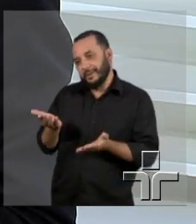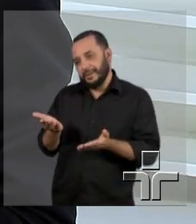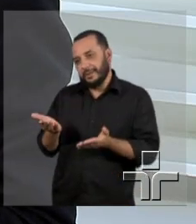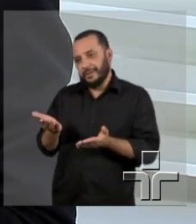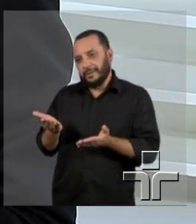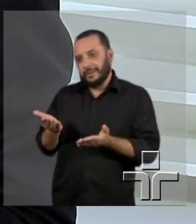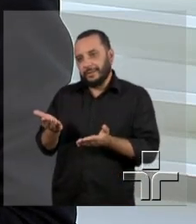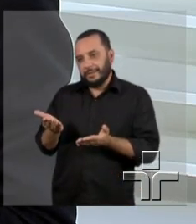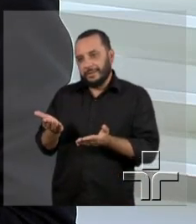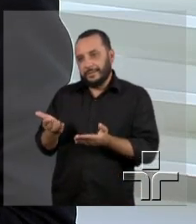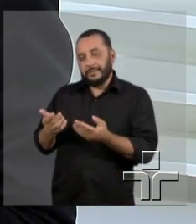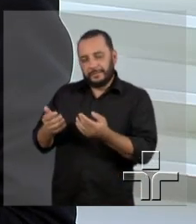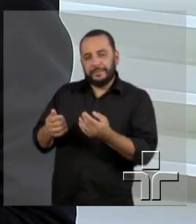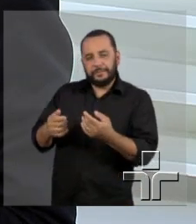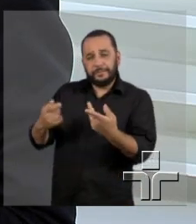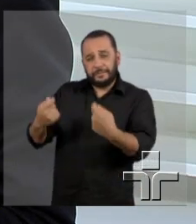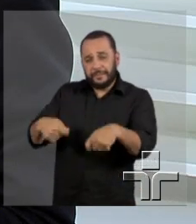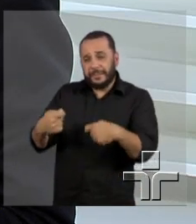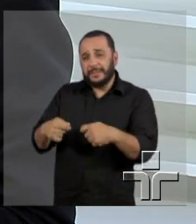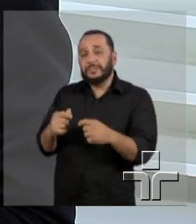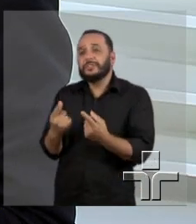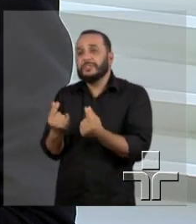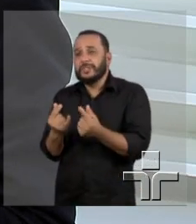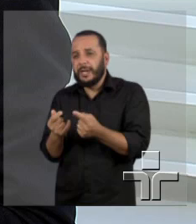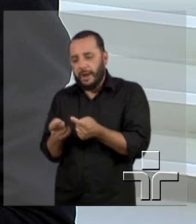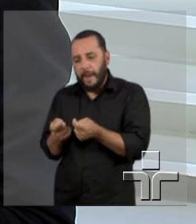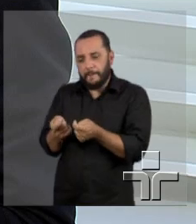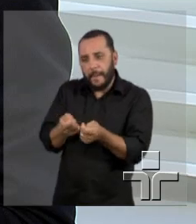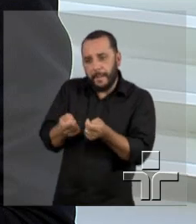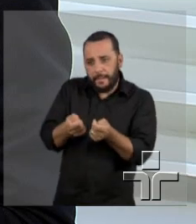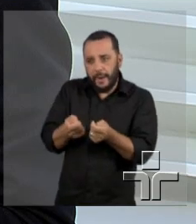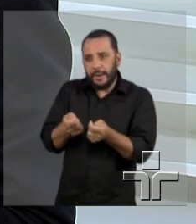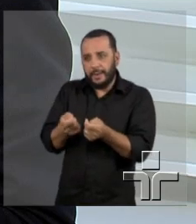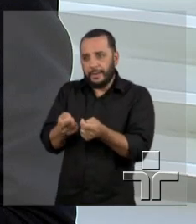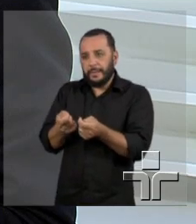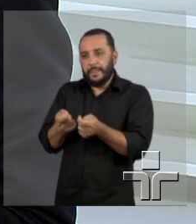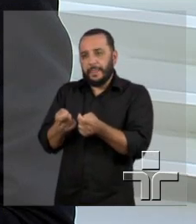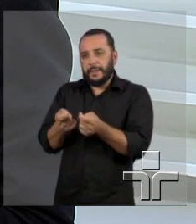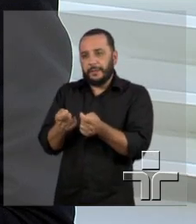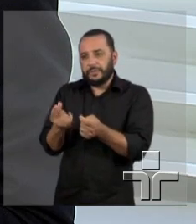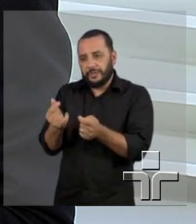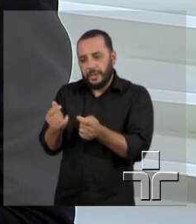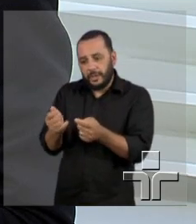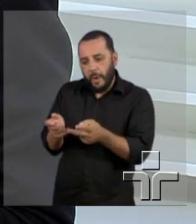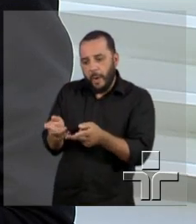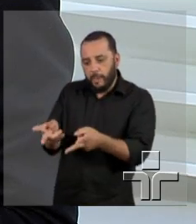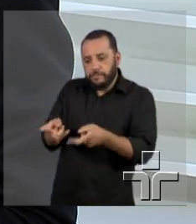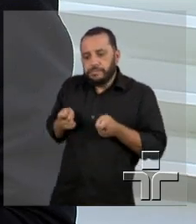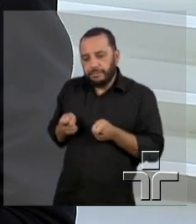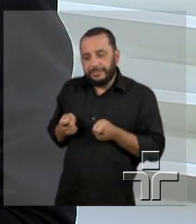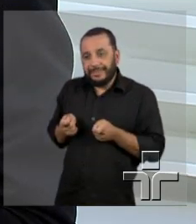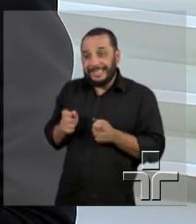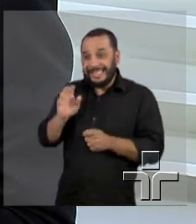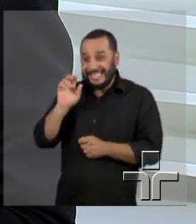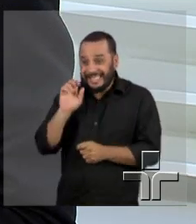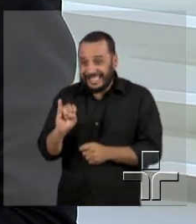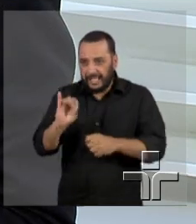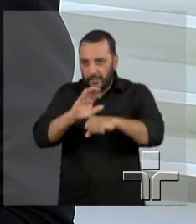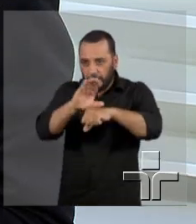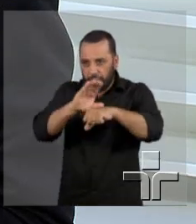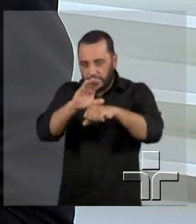seria feito eficazmente se a Constituição fosse aplicada em normas